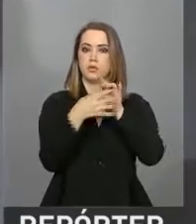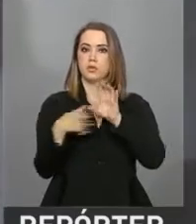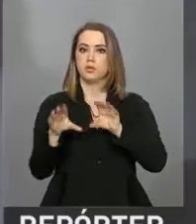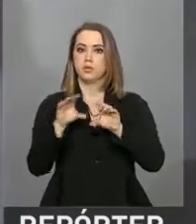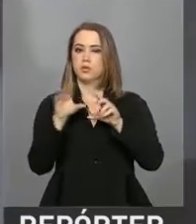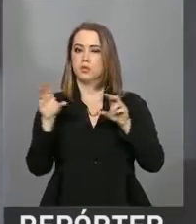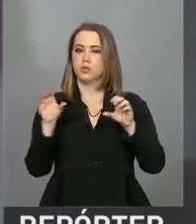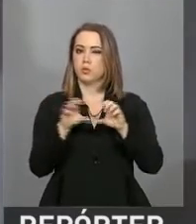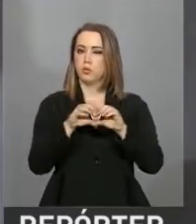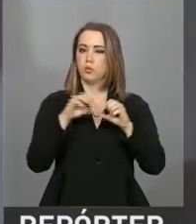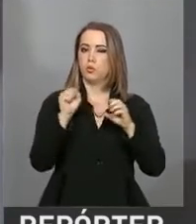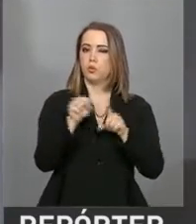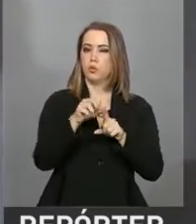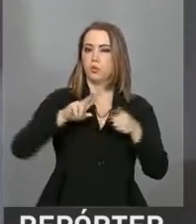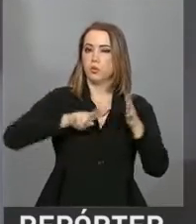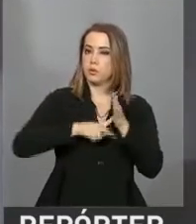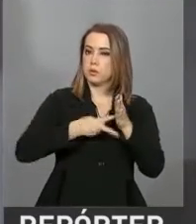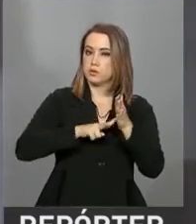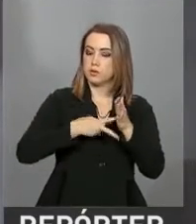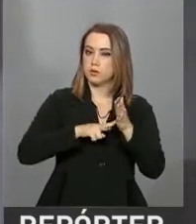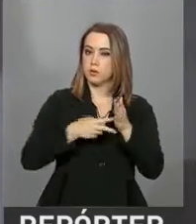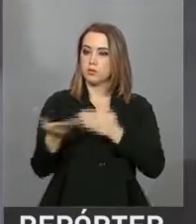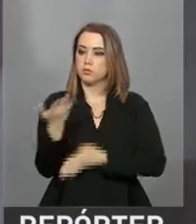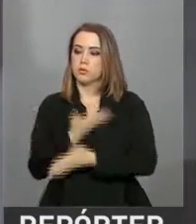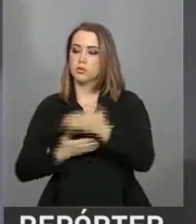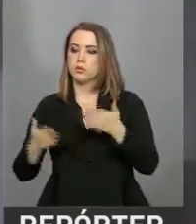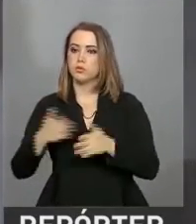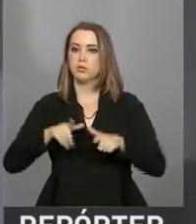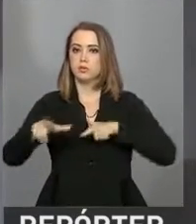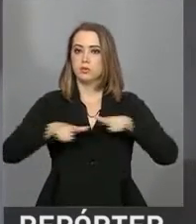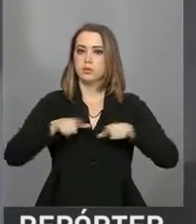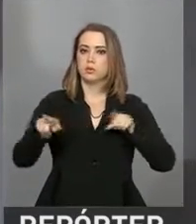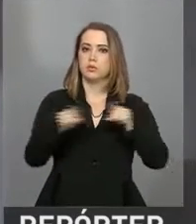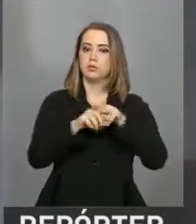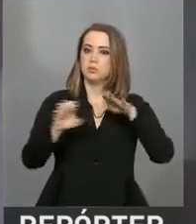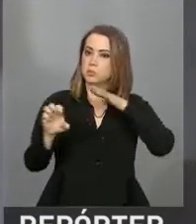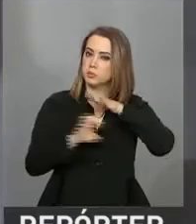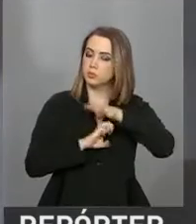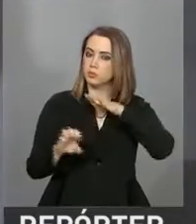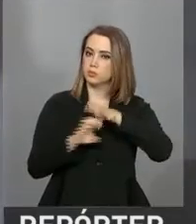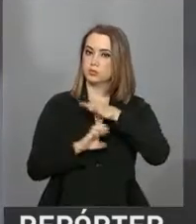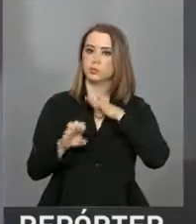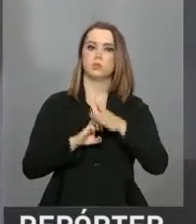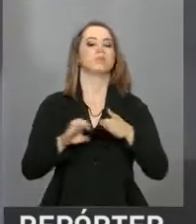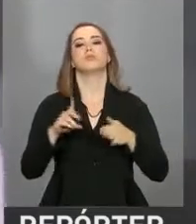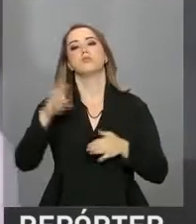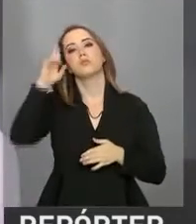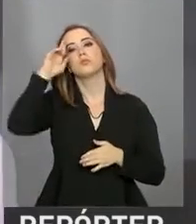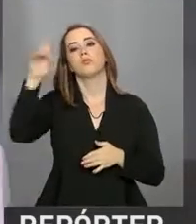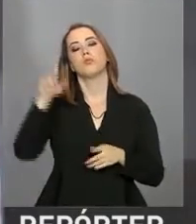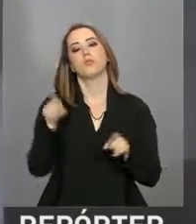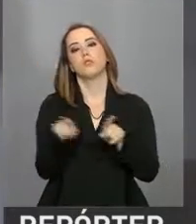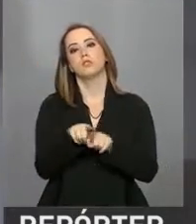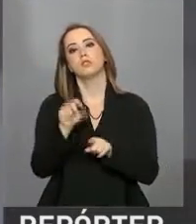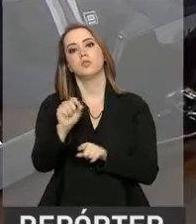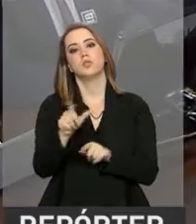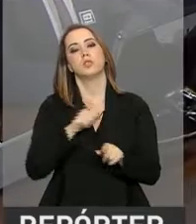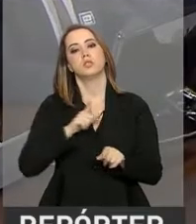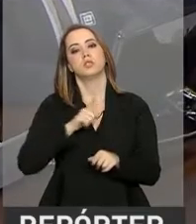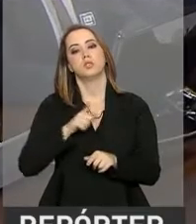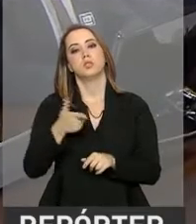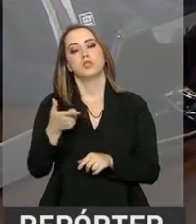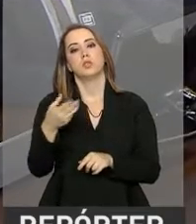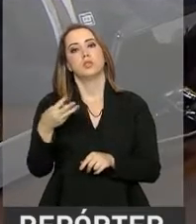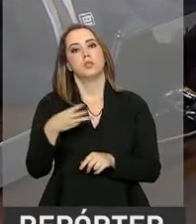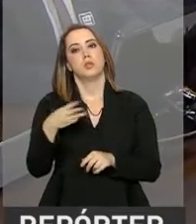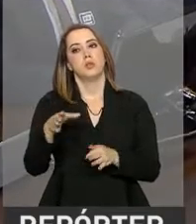os trabalhadores e os empregadores, a questão da terceirização. Essa foi